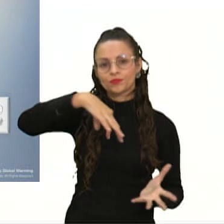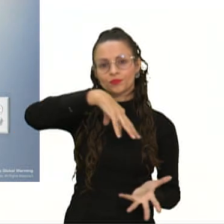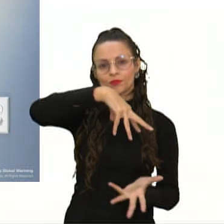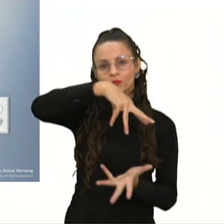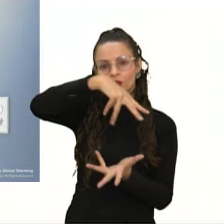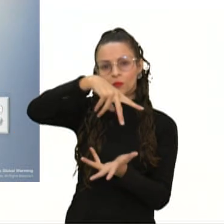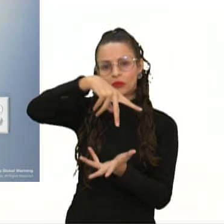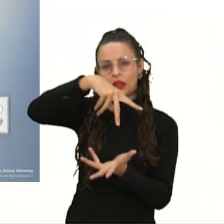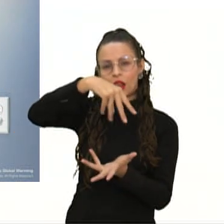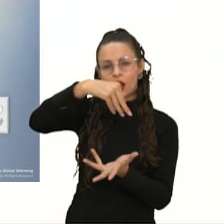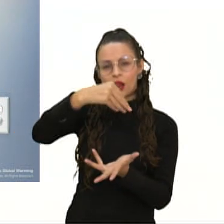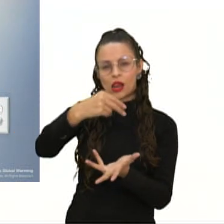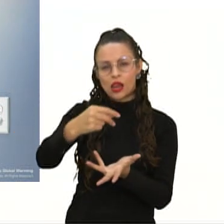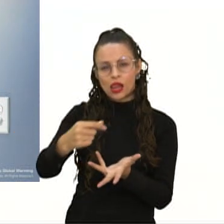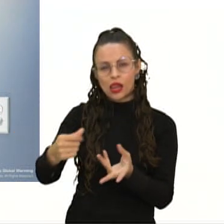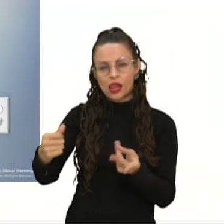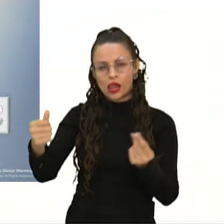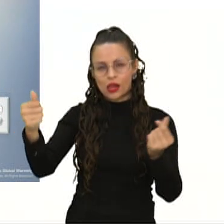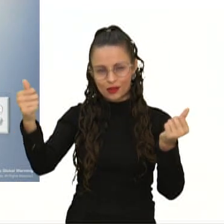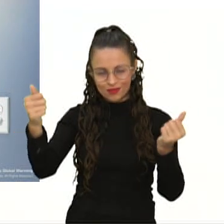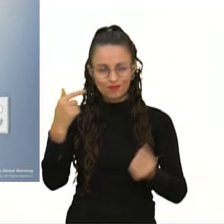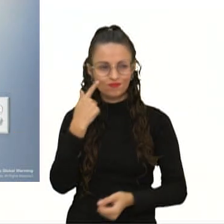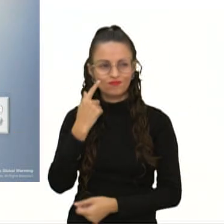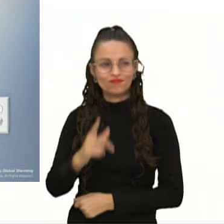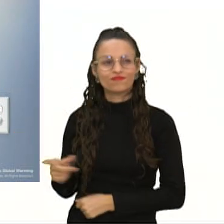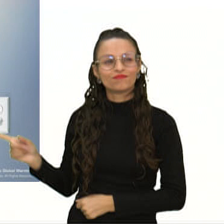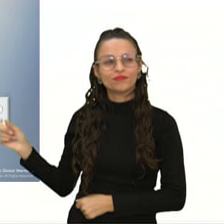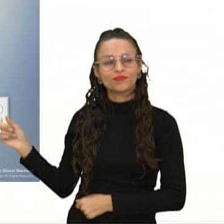que derretendo, né? Como se fosse